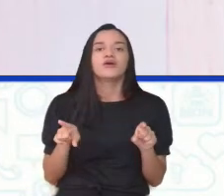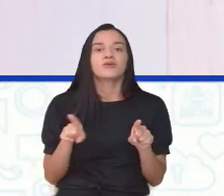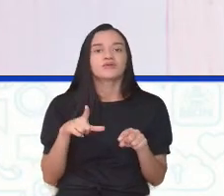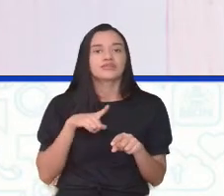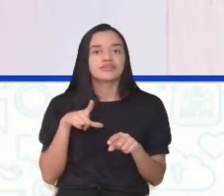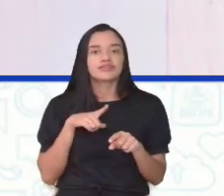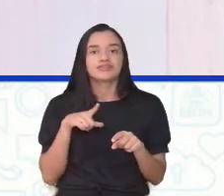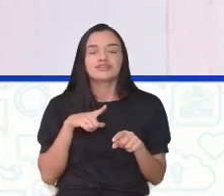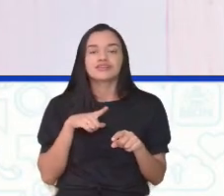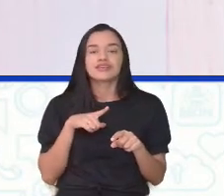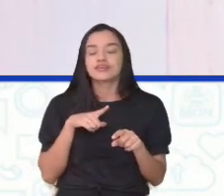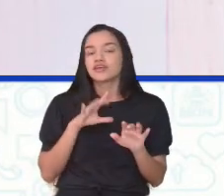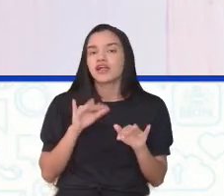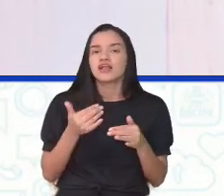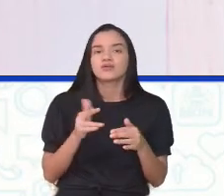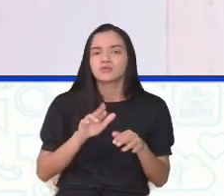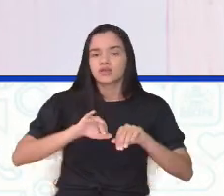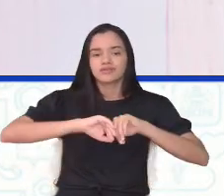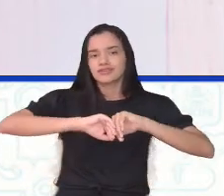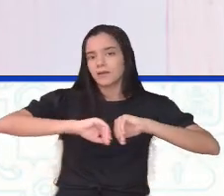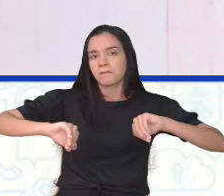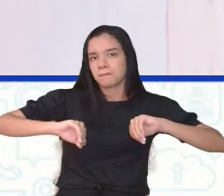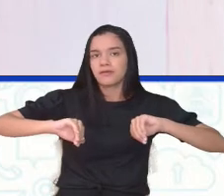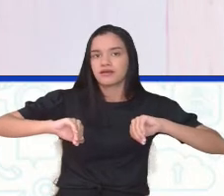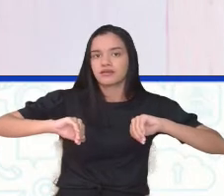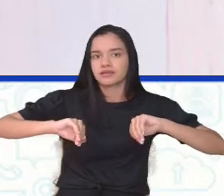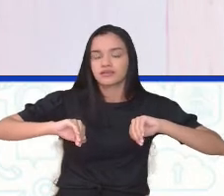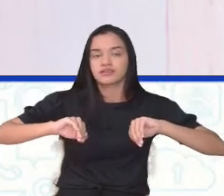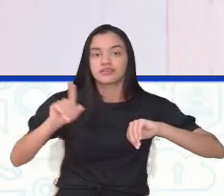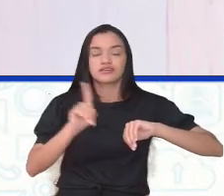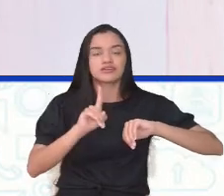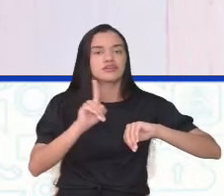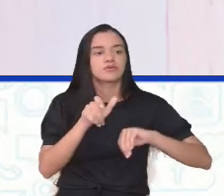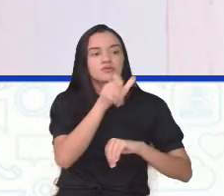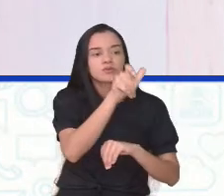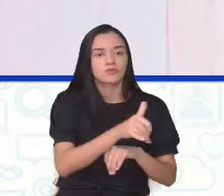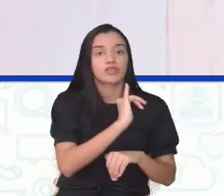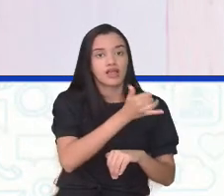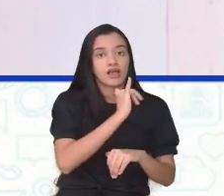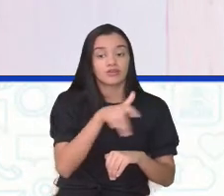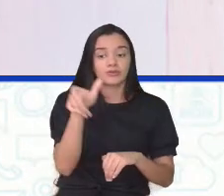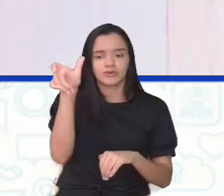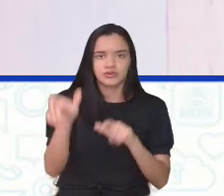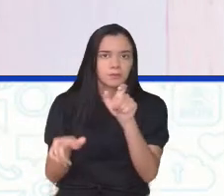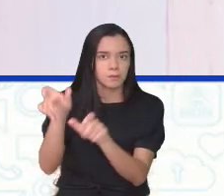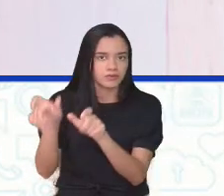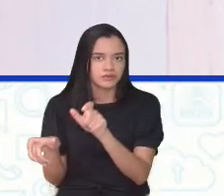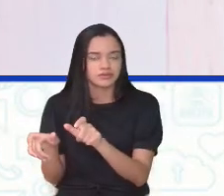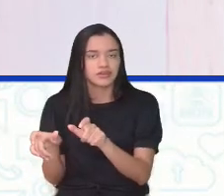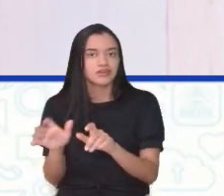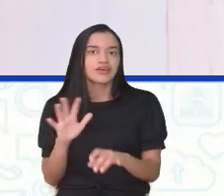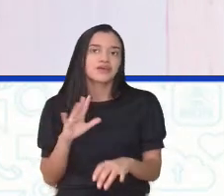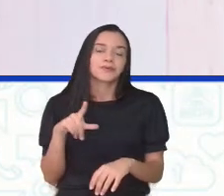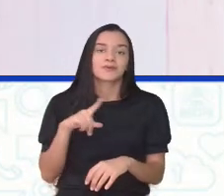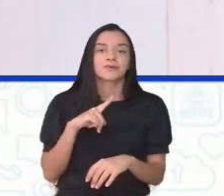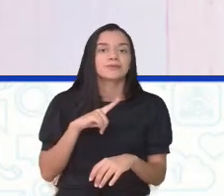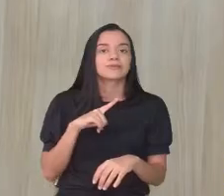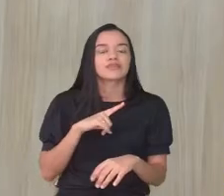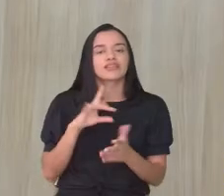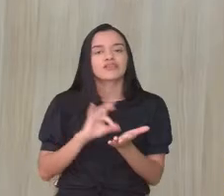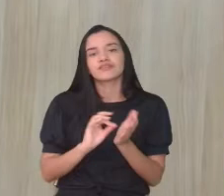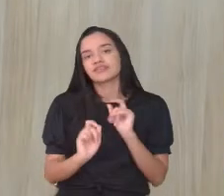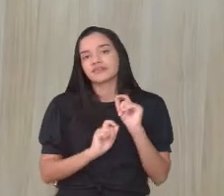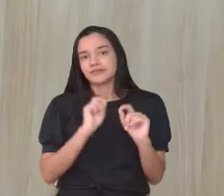o indireto. Não há separação entre a fala do narrador e a fala da personagem. Então, é quando eu tenho, na